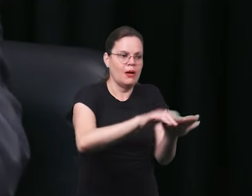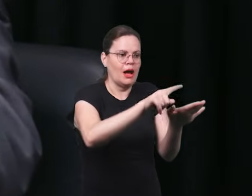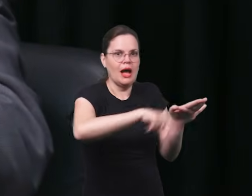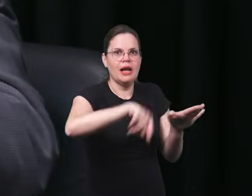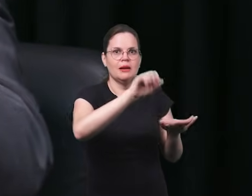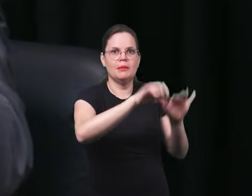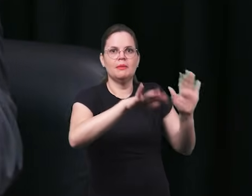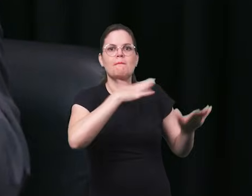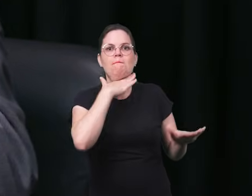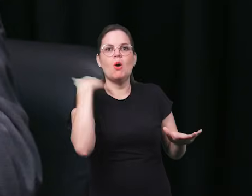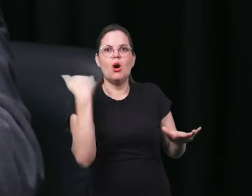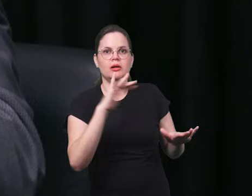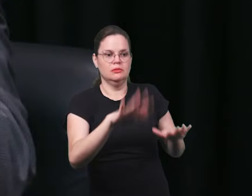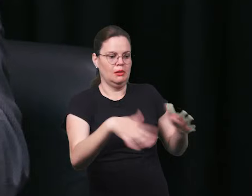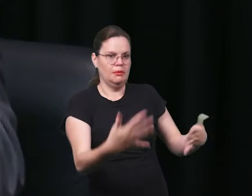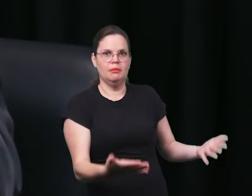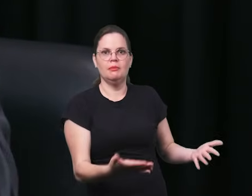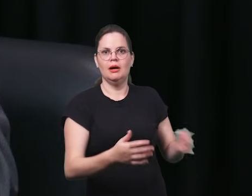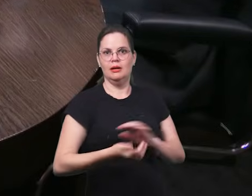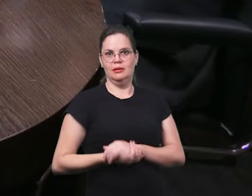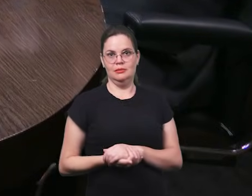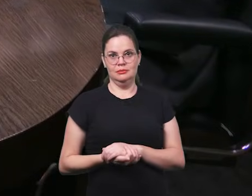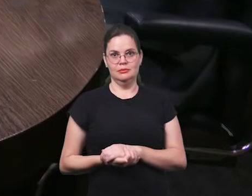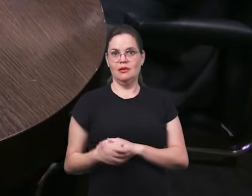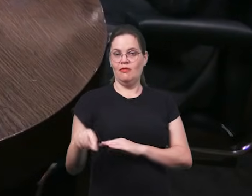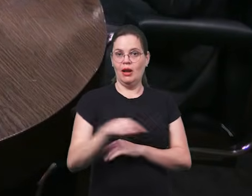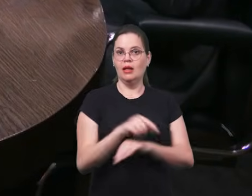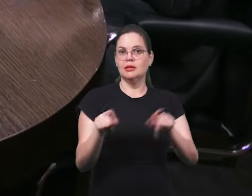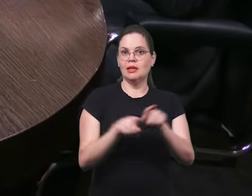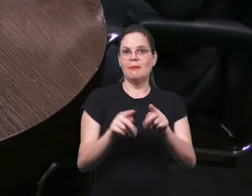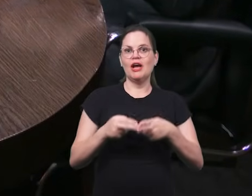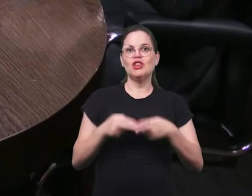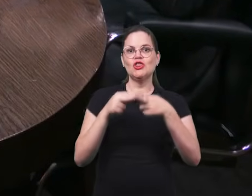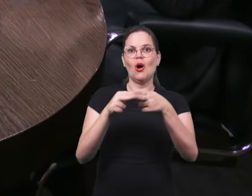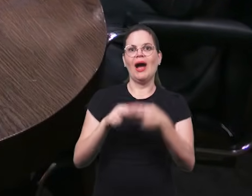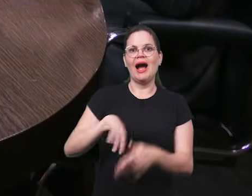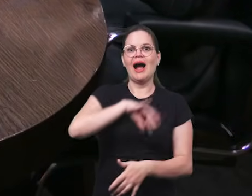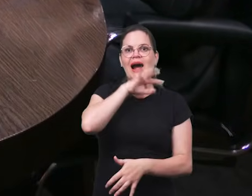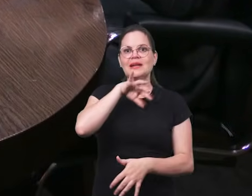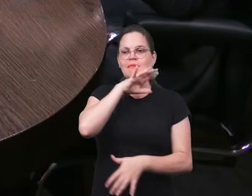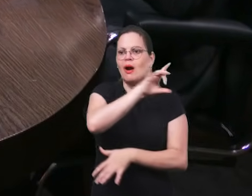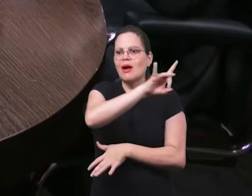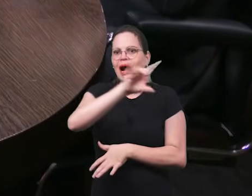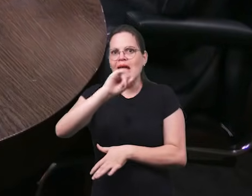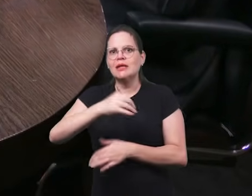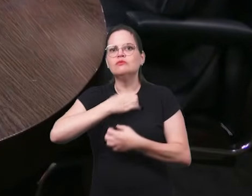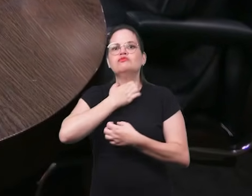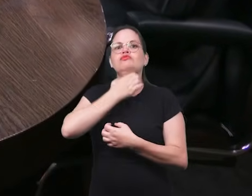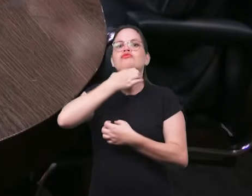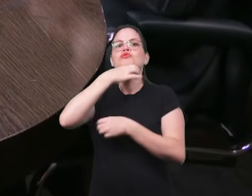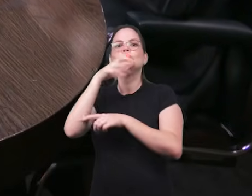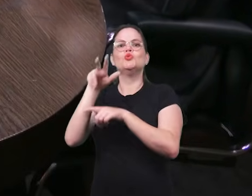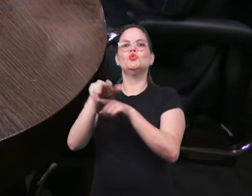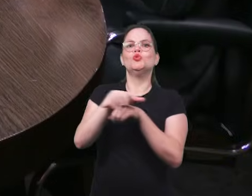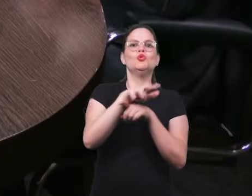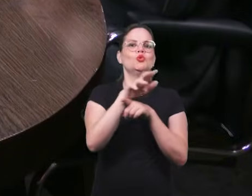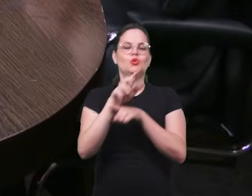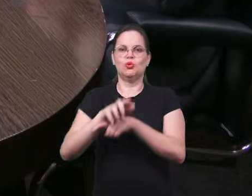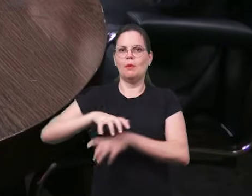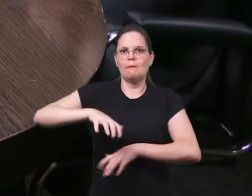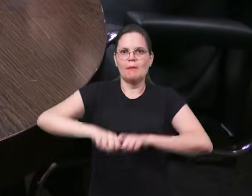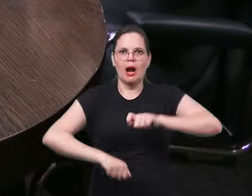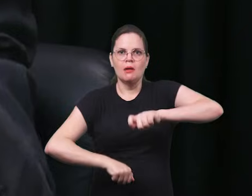elas... Noé com os animais, Noé os animais, os animais na arca. Então, quando nós